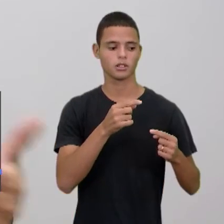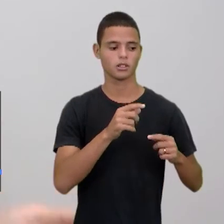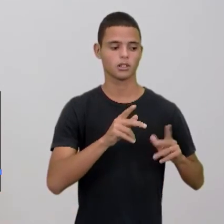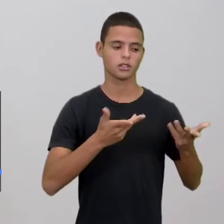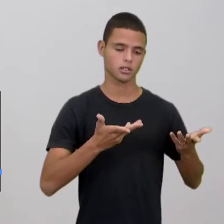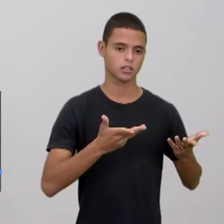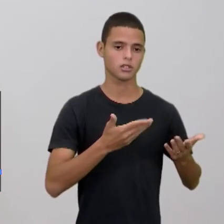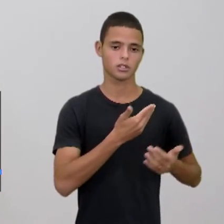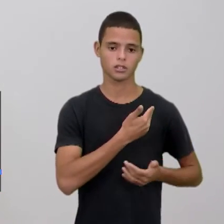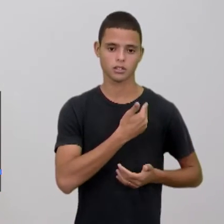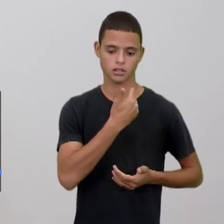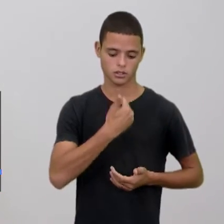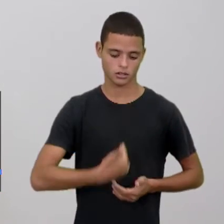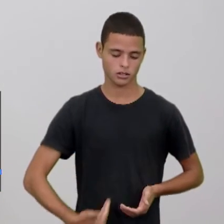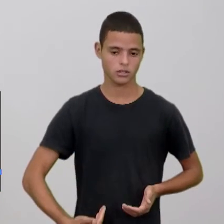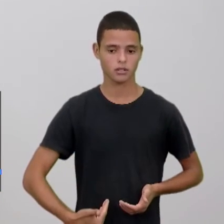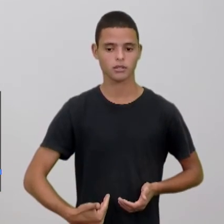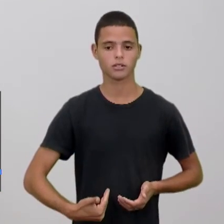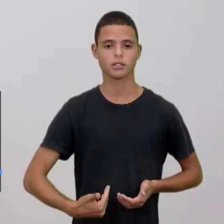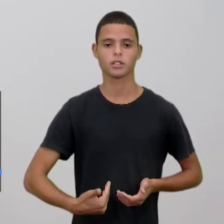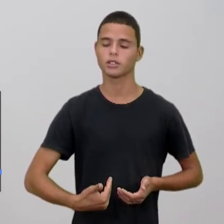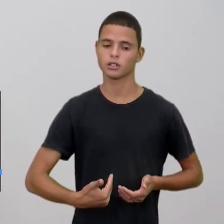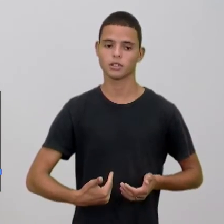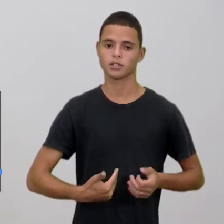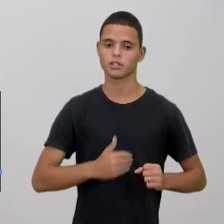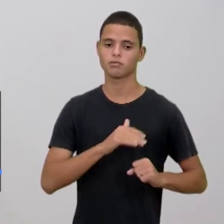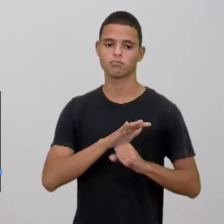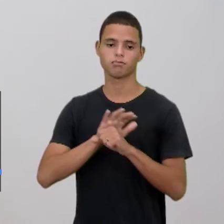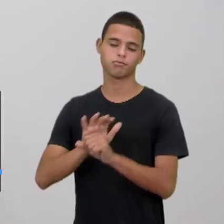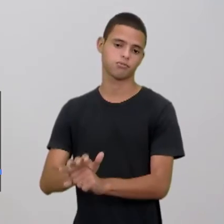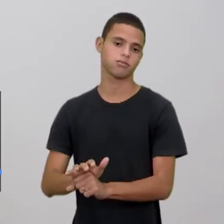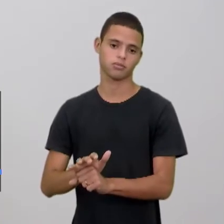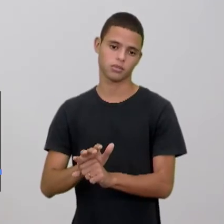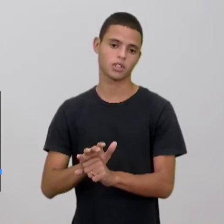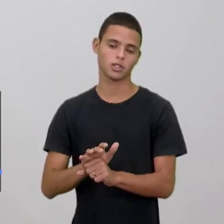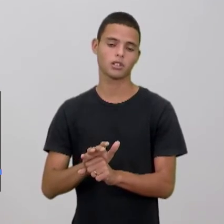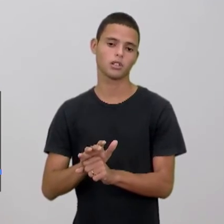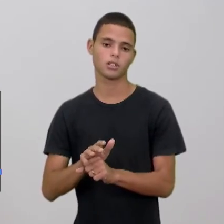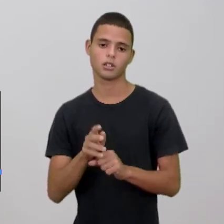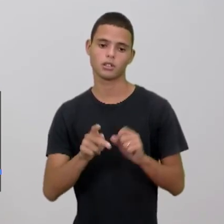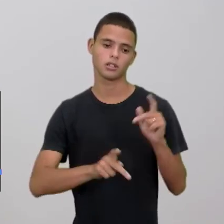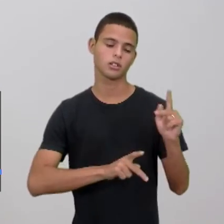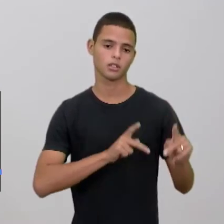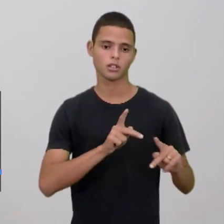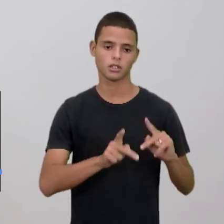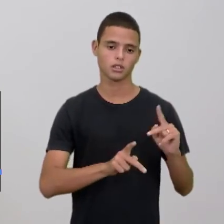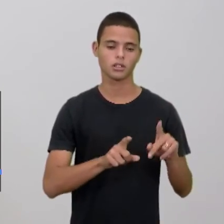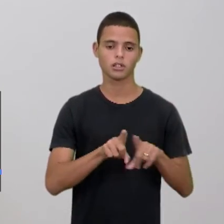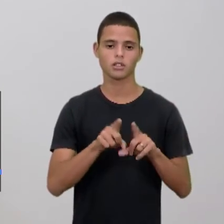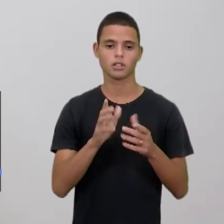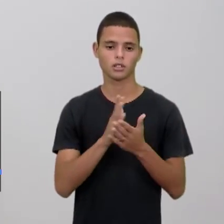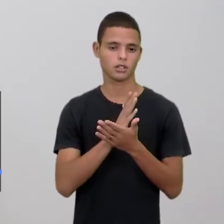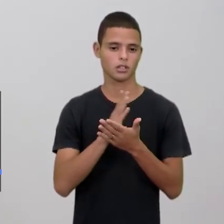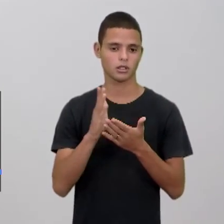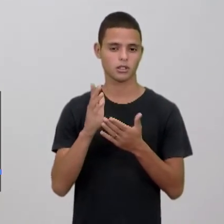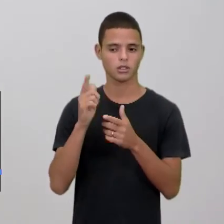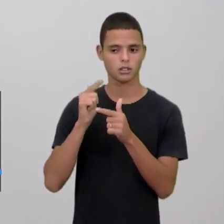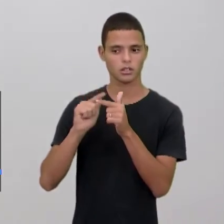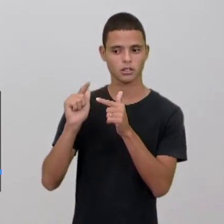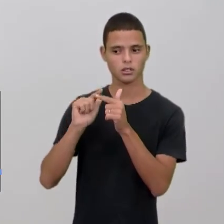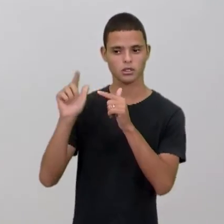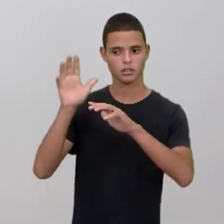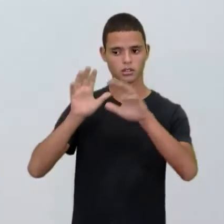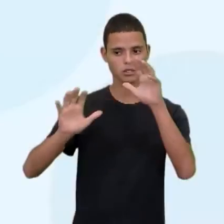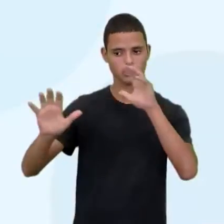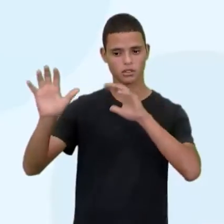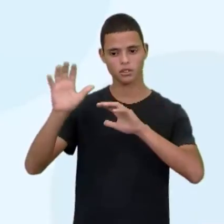completamente antipopulares e, para piorar também, inclusive, tragédias climáticas. Vamos olhar aqui o LED,